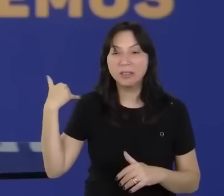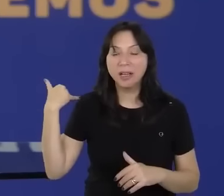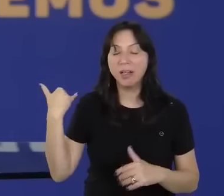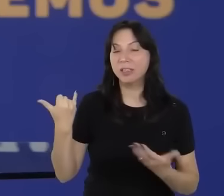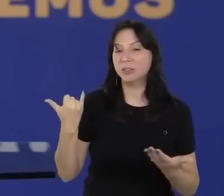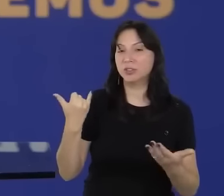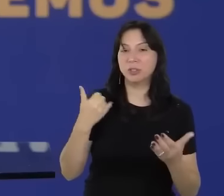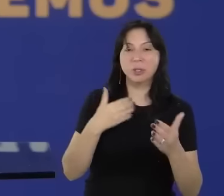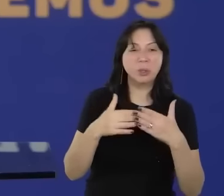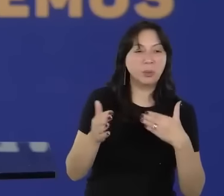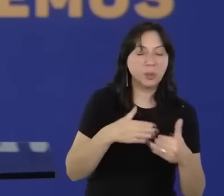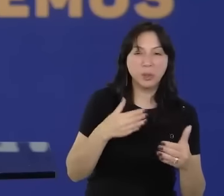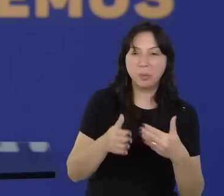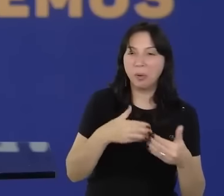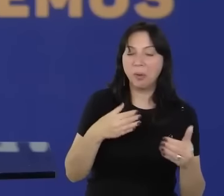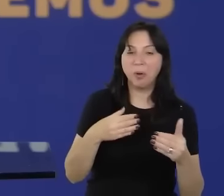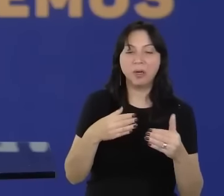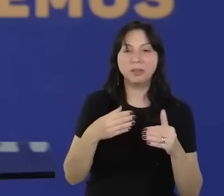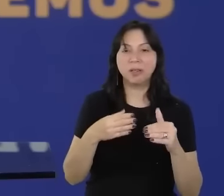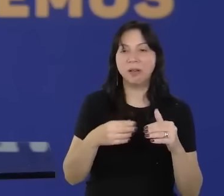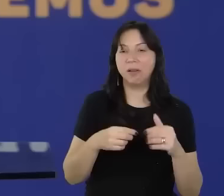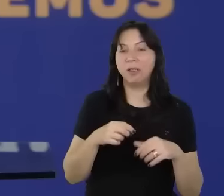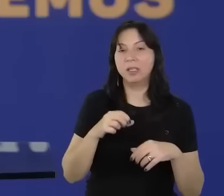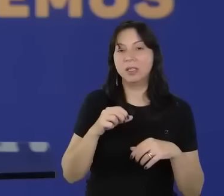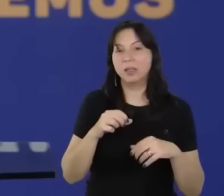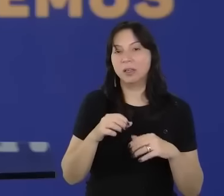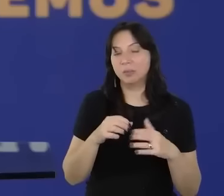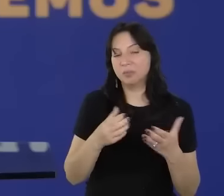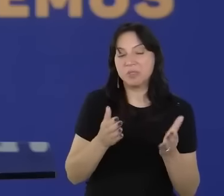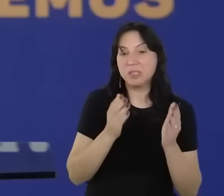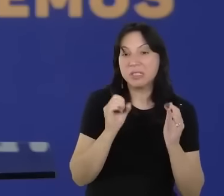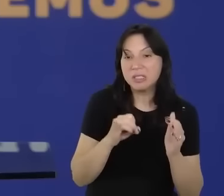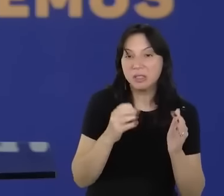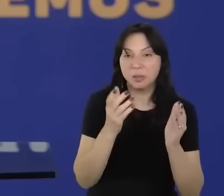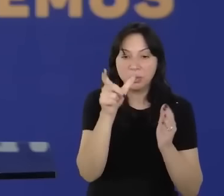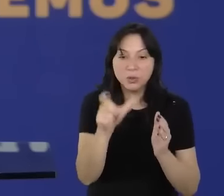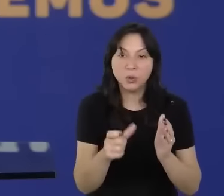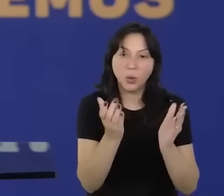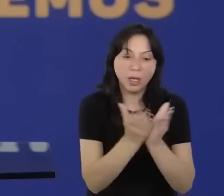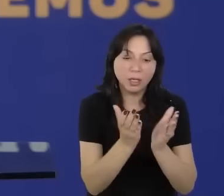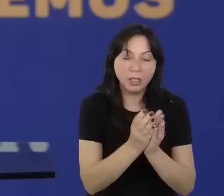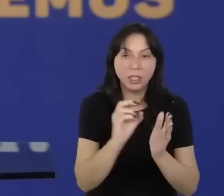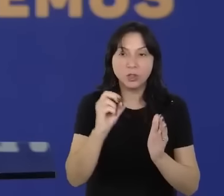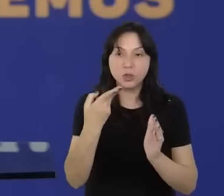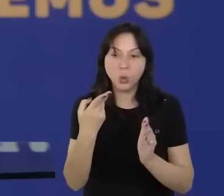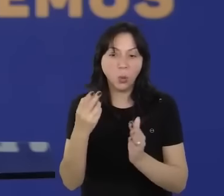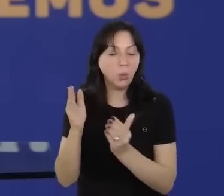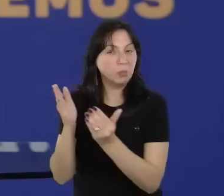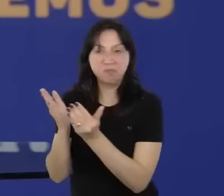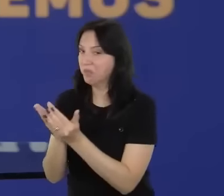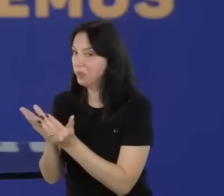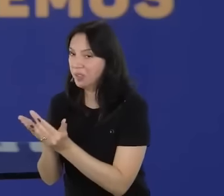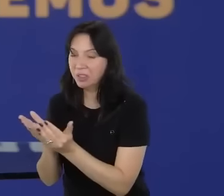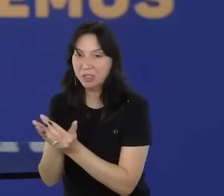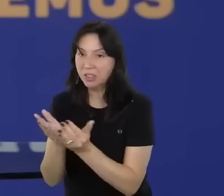doutores pros analfabetos pros crentes e pros descrentes não há vida sem